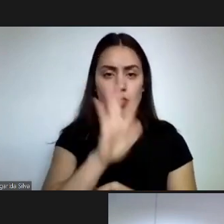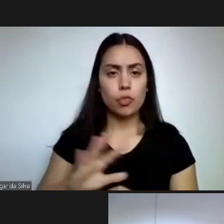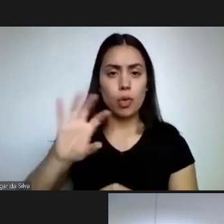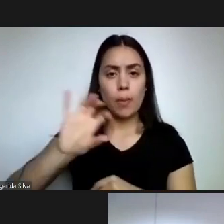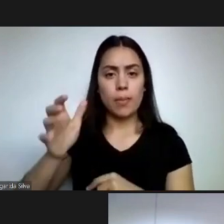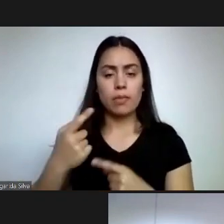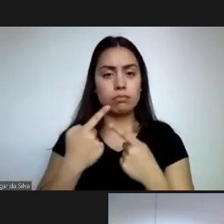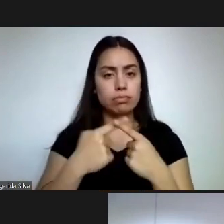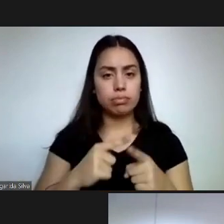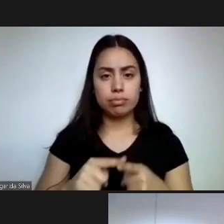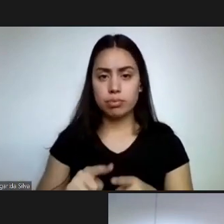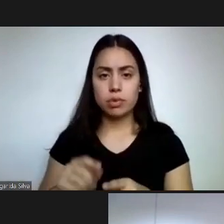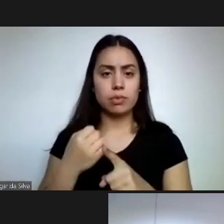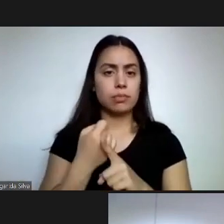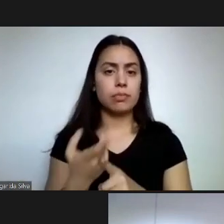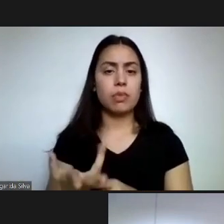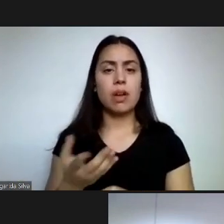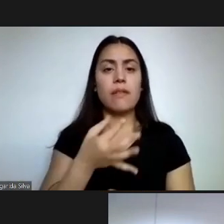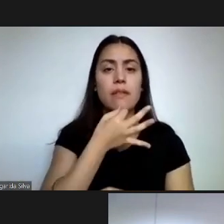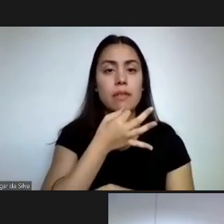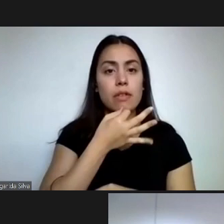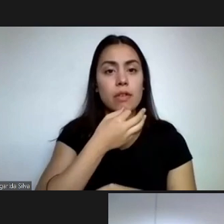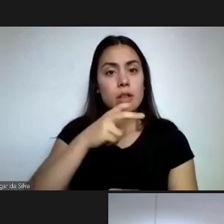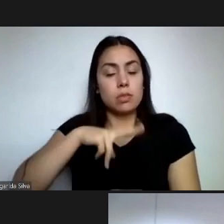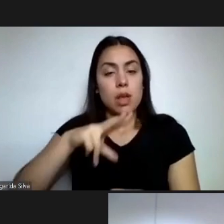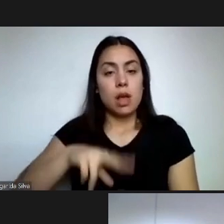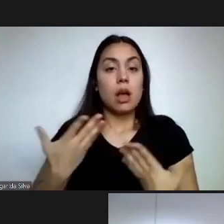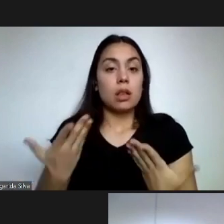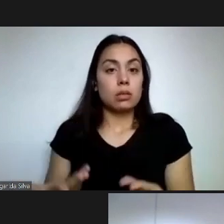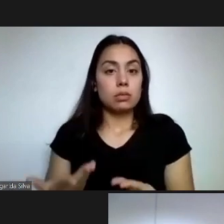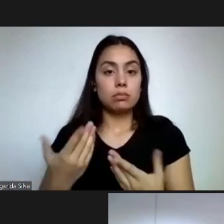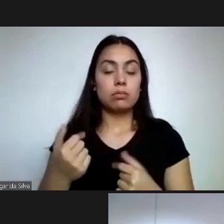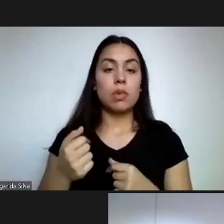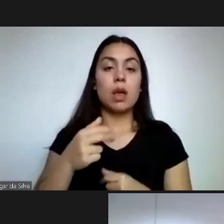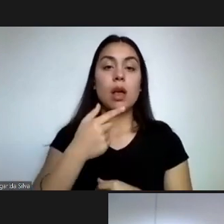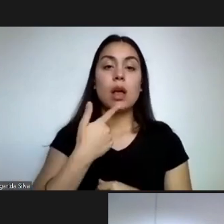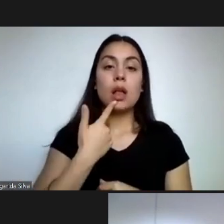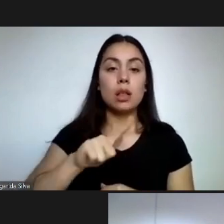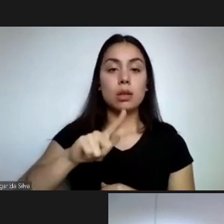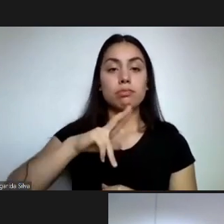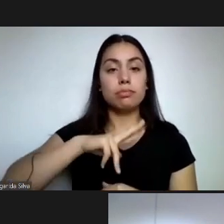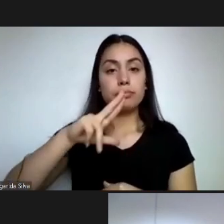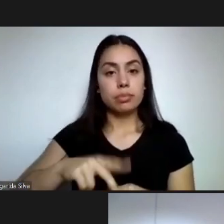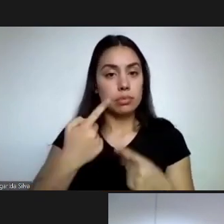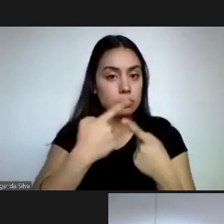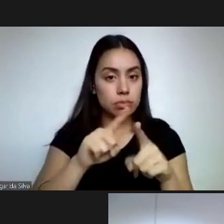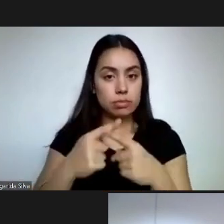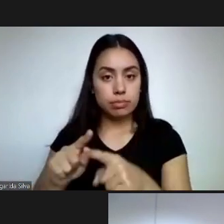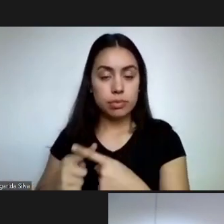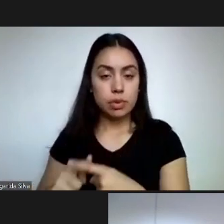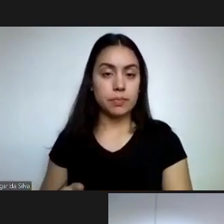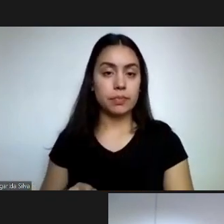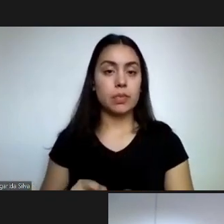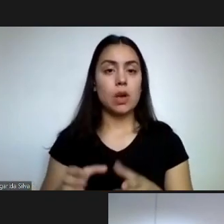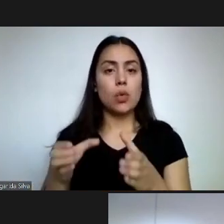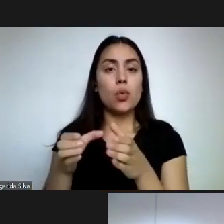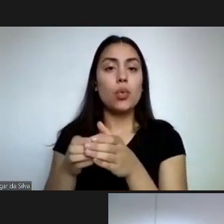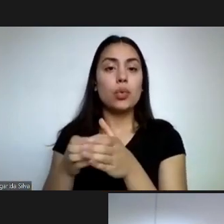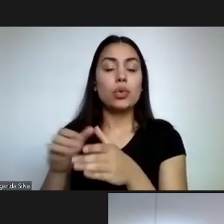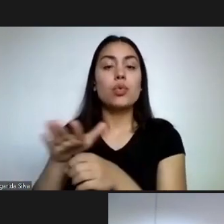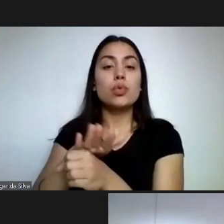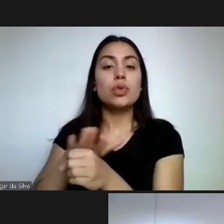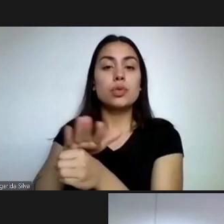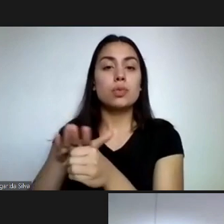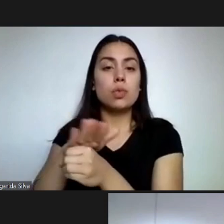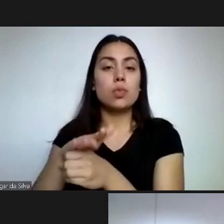e trazem consigo uma variedade da língua portuguesa que não é necessário, não pode ser a mesma, porque o contexto de origem é outro.